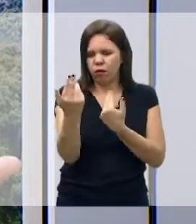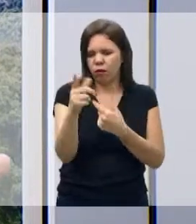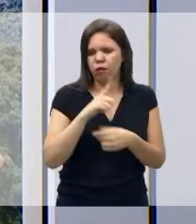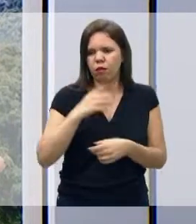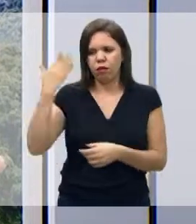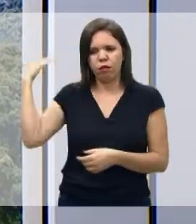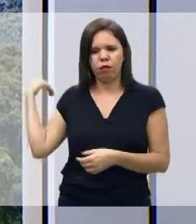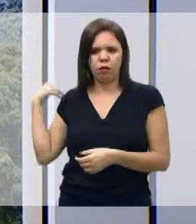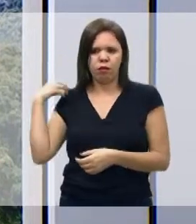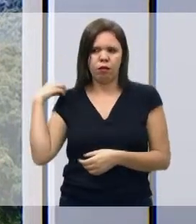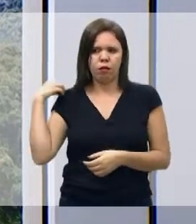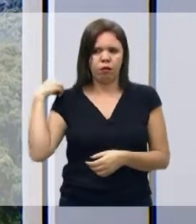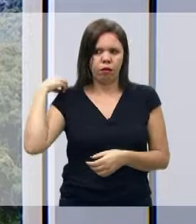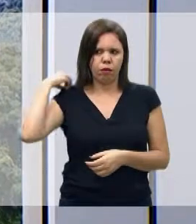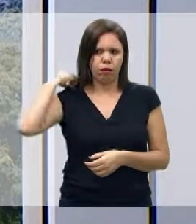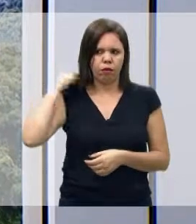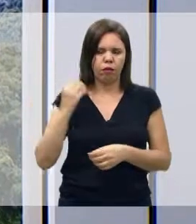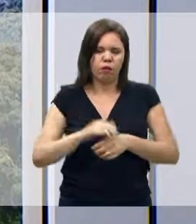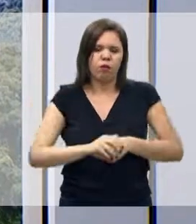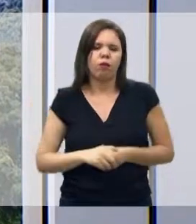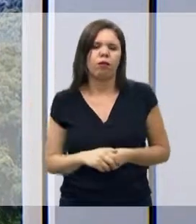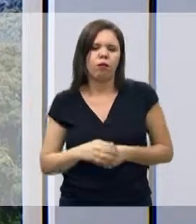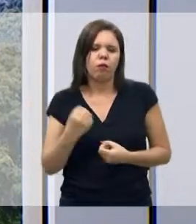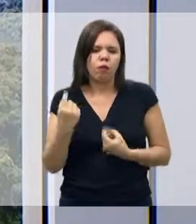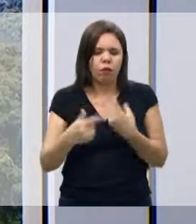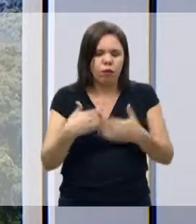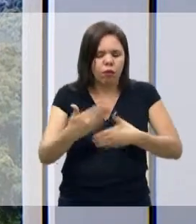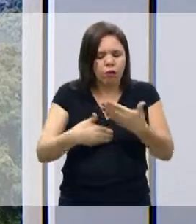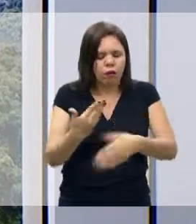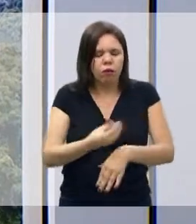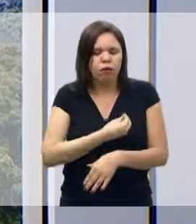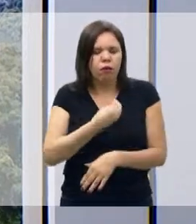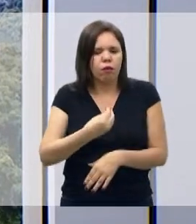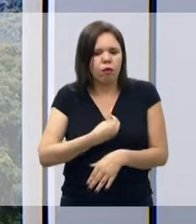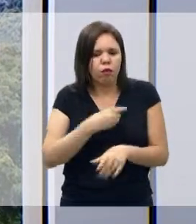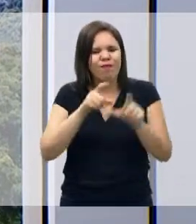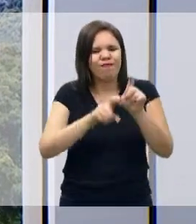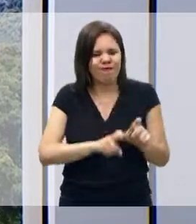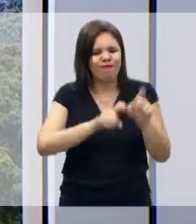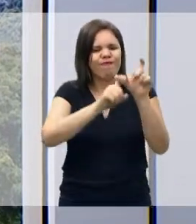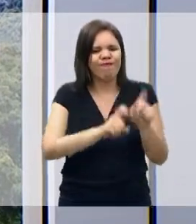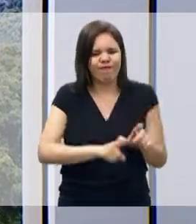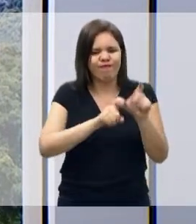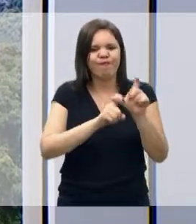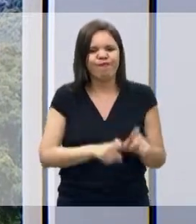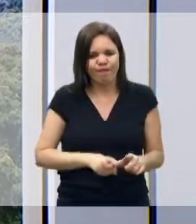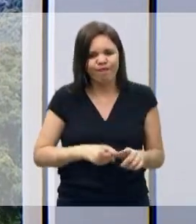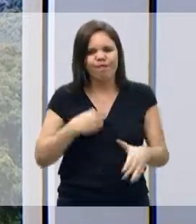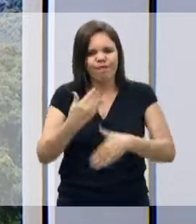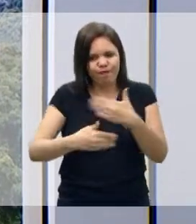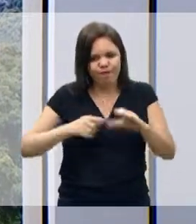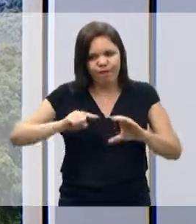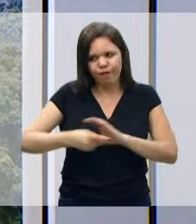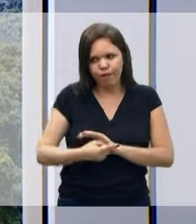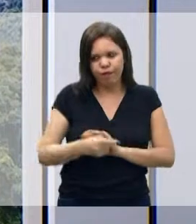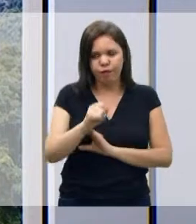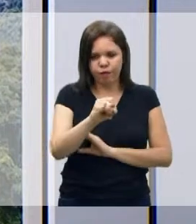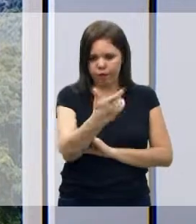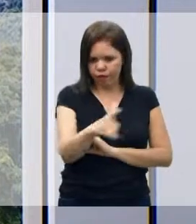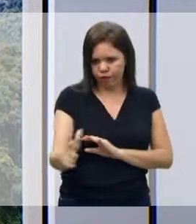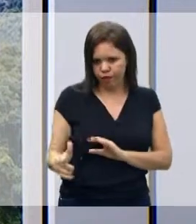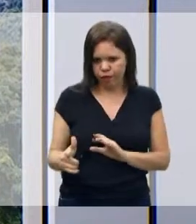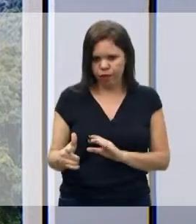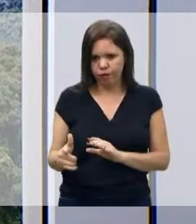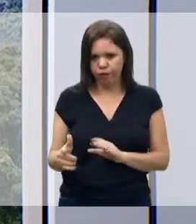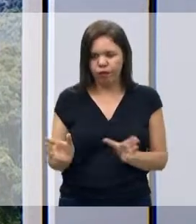tinha antigamente. E em algum momento da vida, o grau de dependência, ele vai, se você não tem essa rede